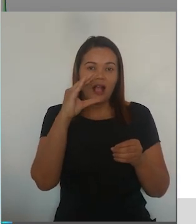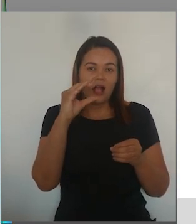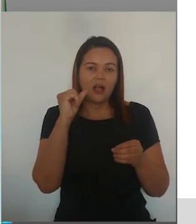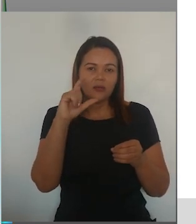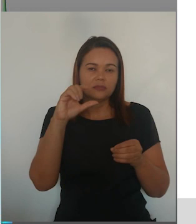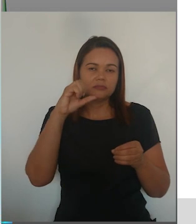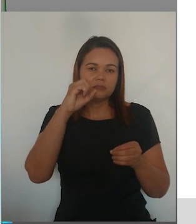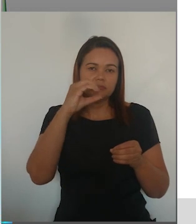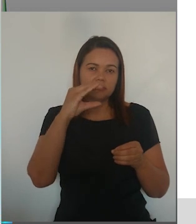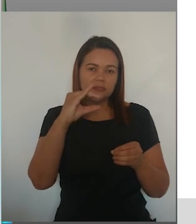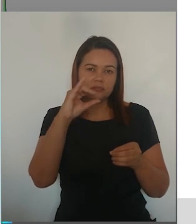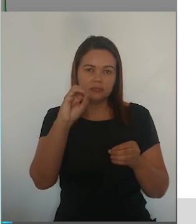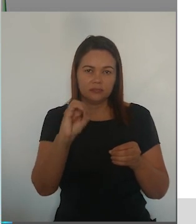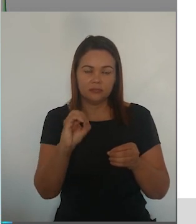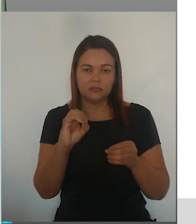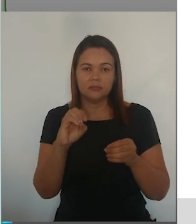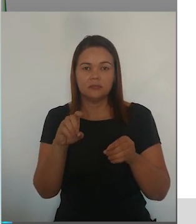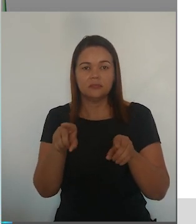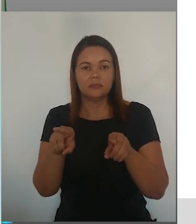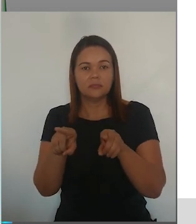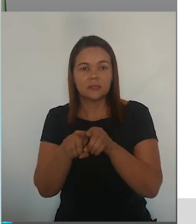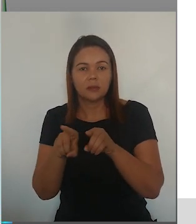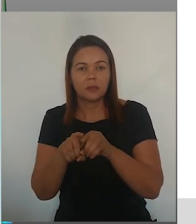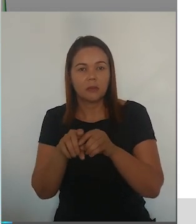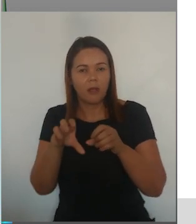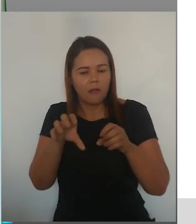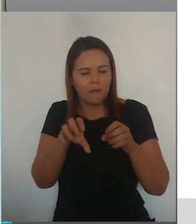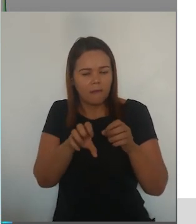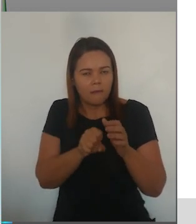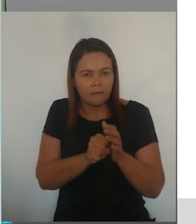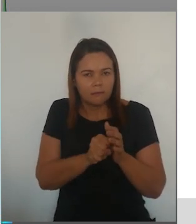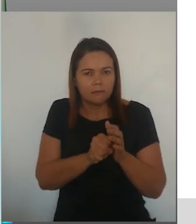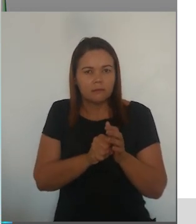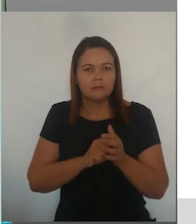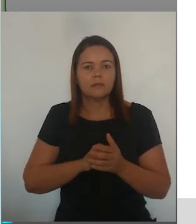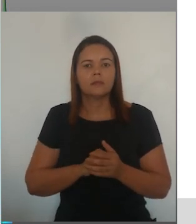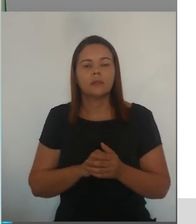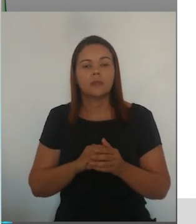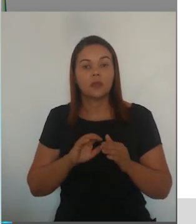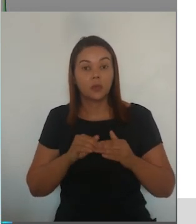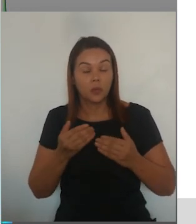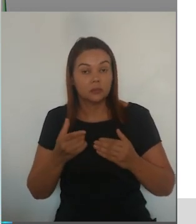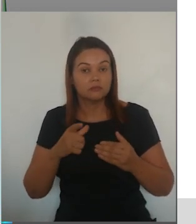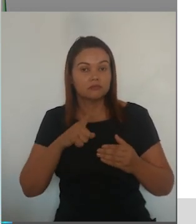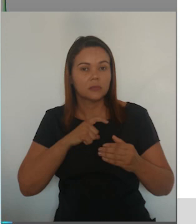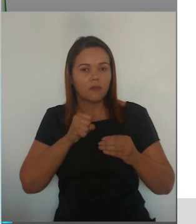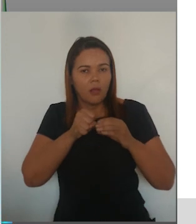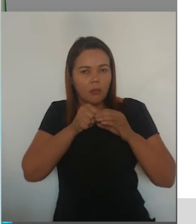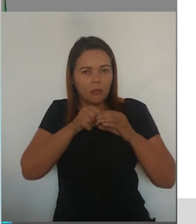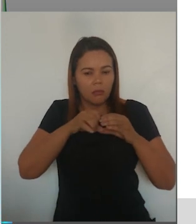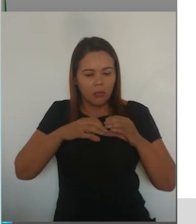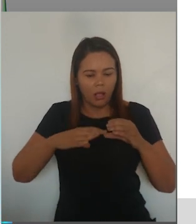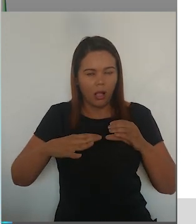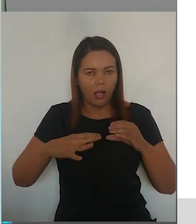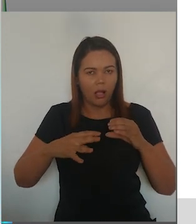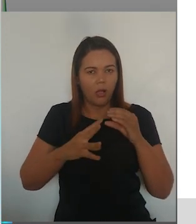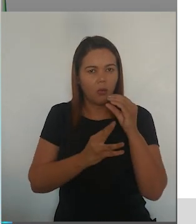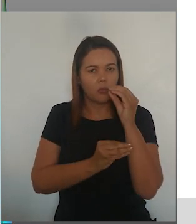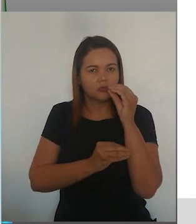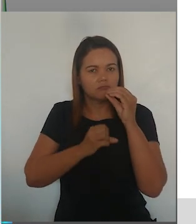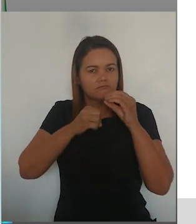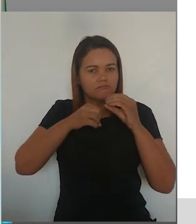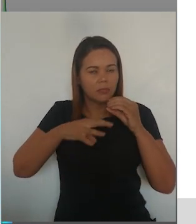que permitirão a liberação de cálcio para o sarcoplasma, proporcionando a contração